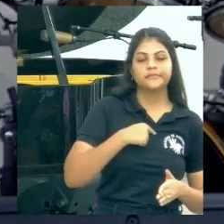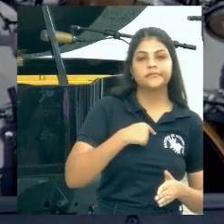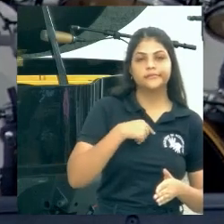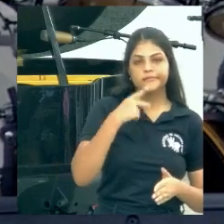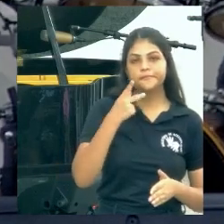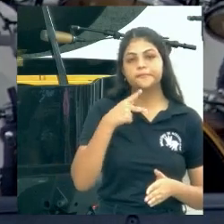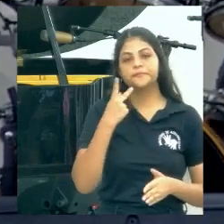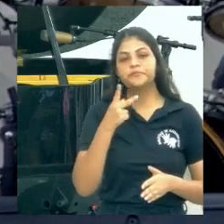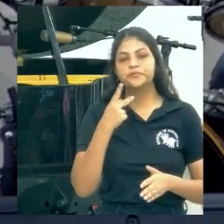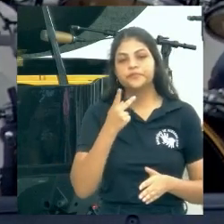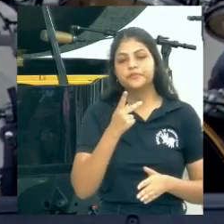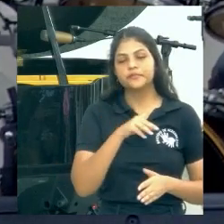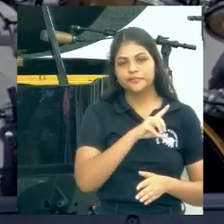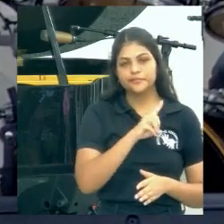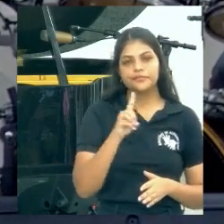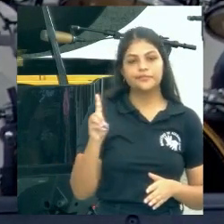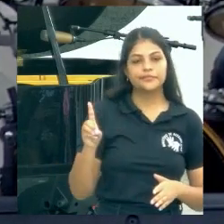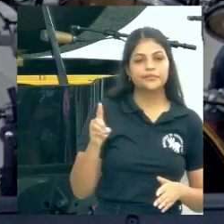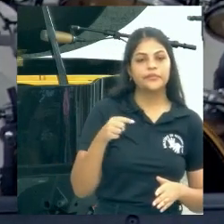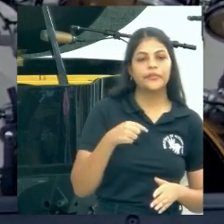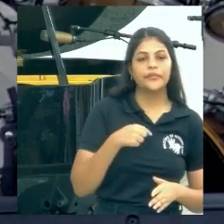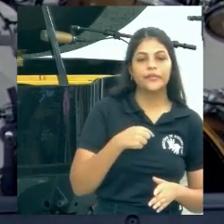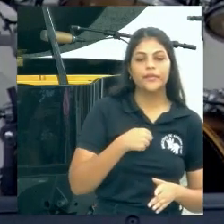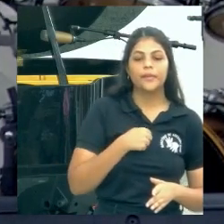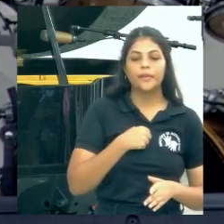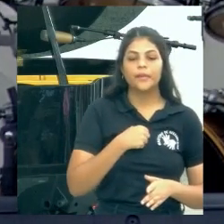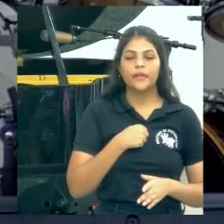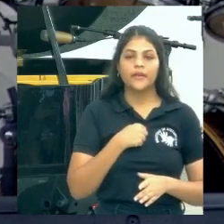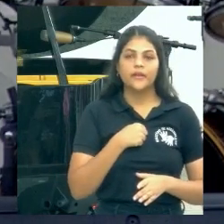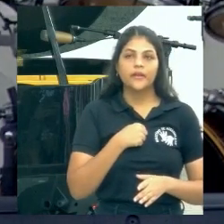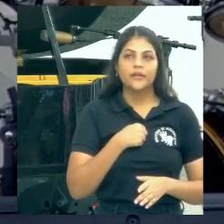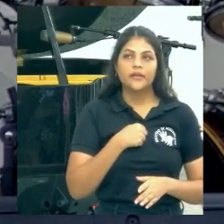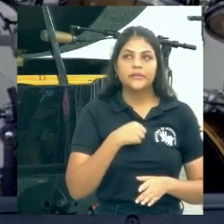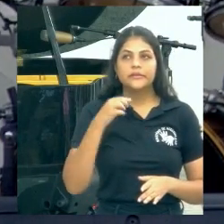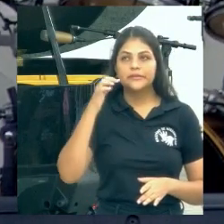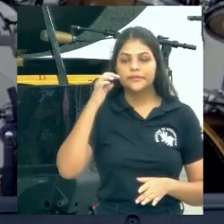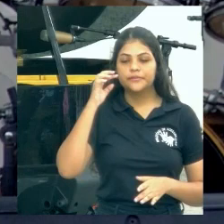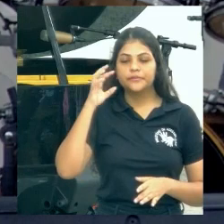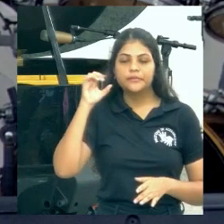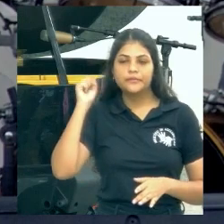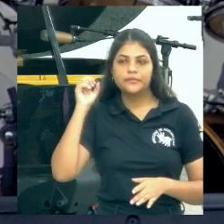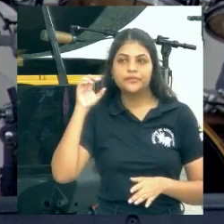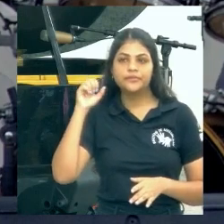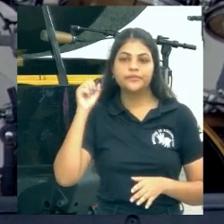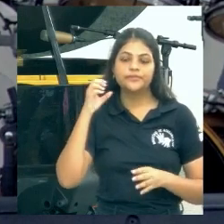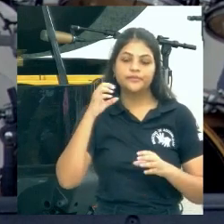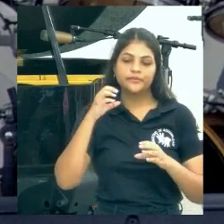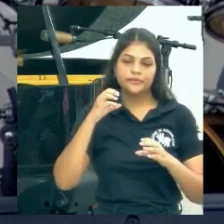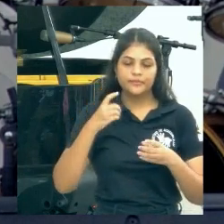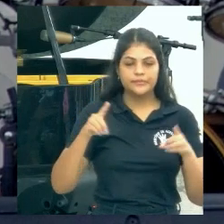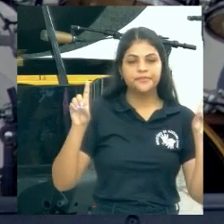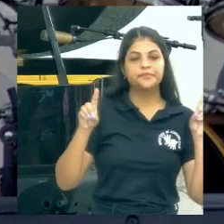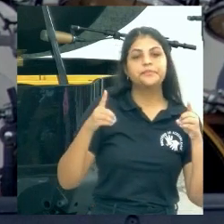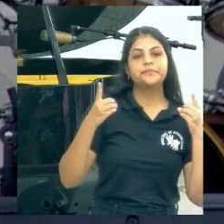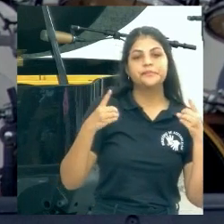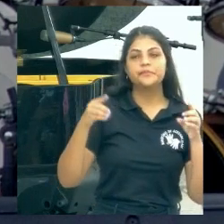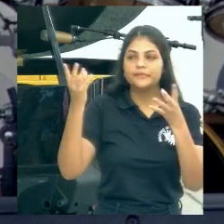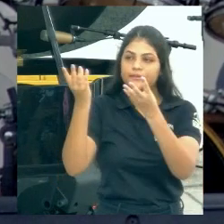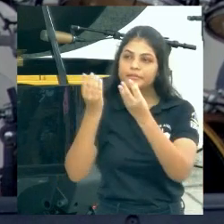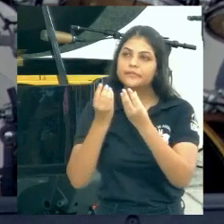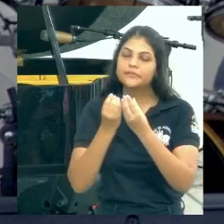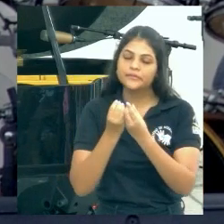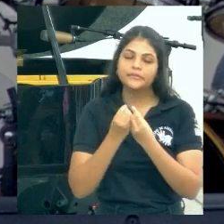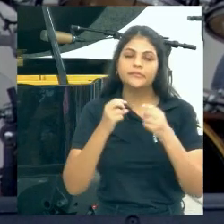durante esses últimos dias, eu ouvi por muitas vezes uma canção que também traz este